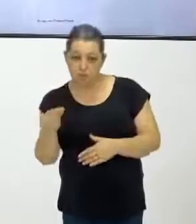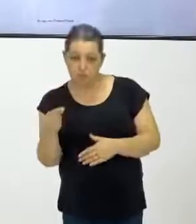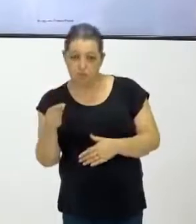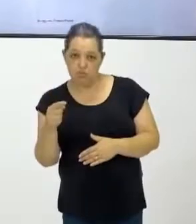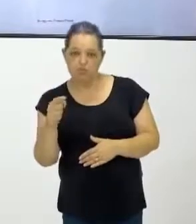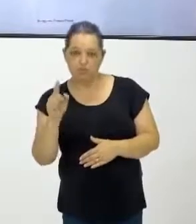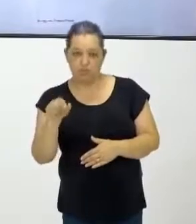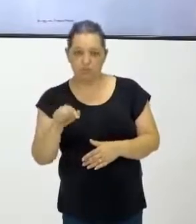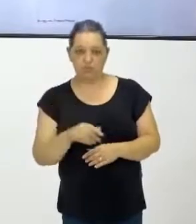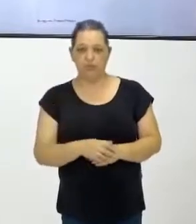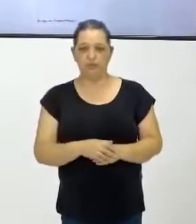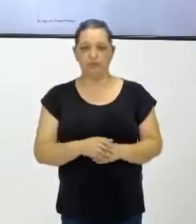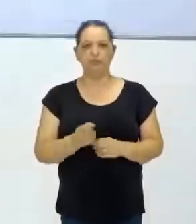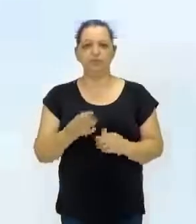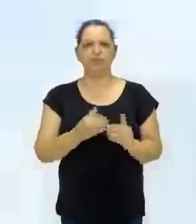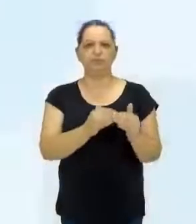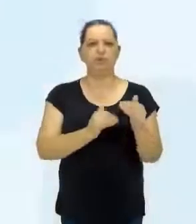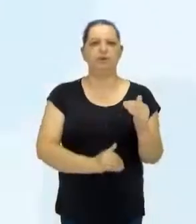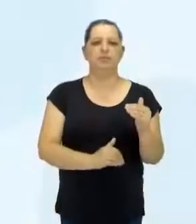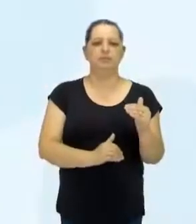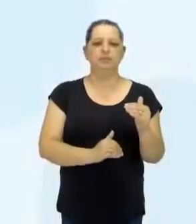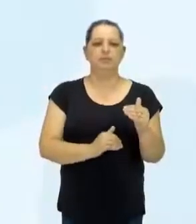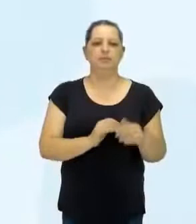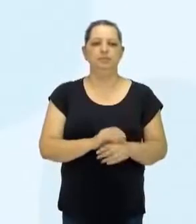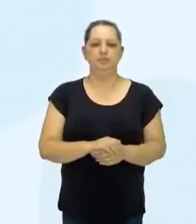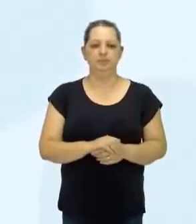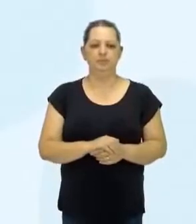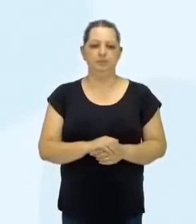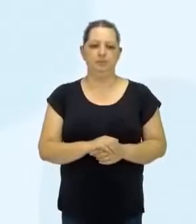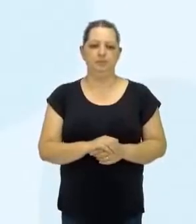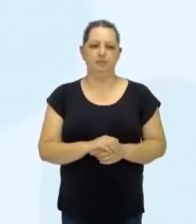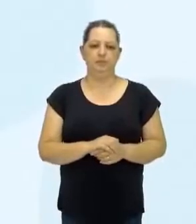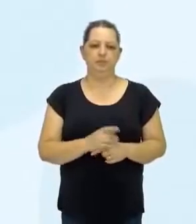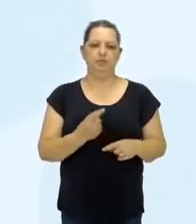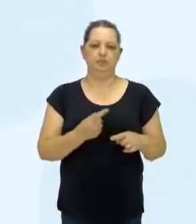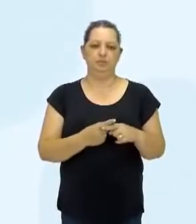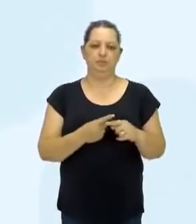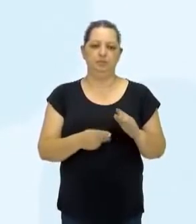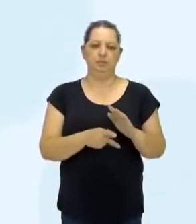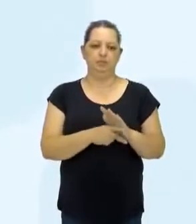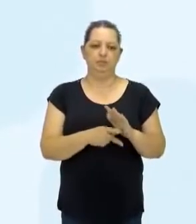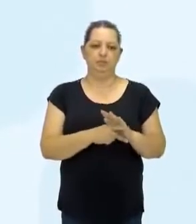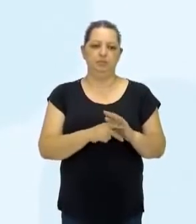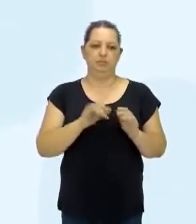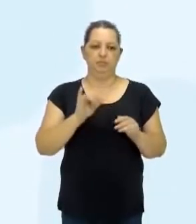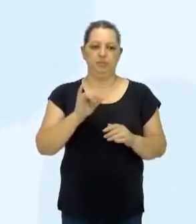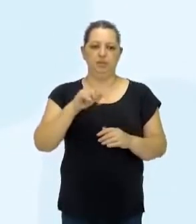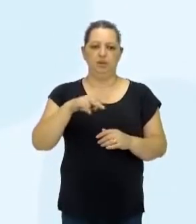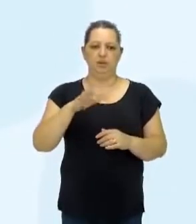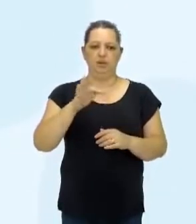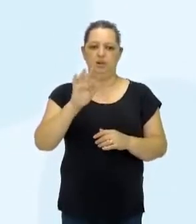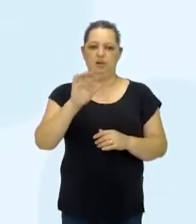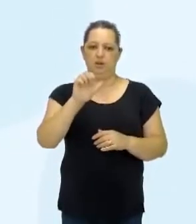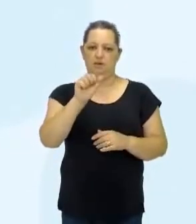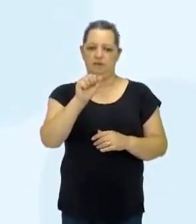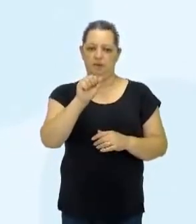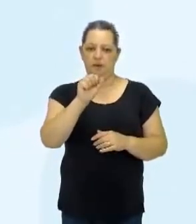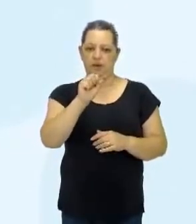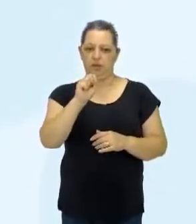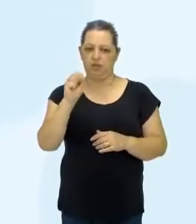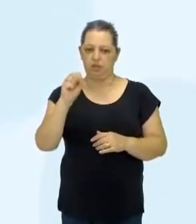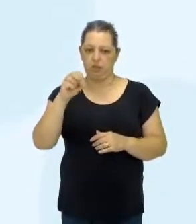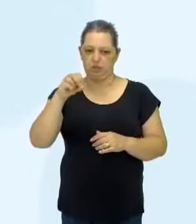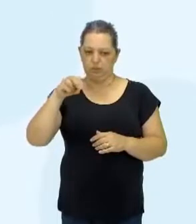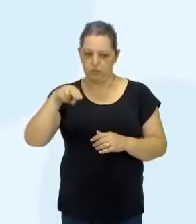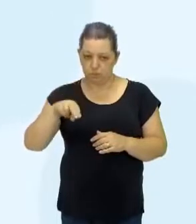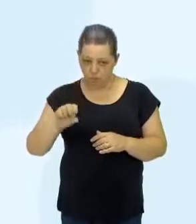20 Hz, pessoal, eu chamo de quê? De infrassom. Não consigo, né, Nosso ouvido, o ouvido humano